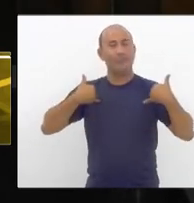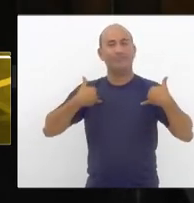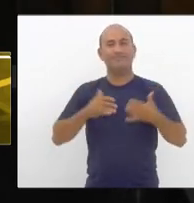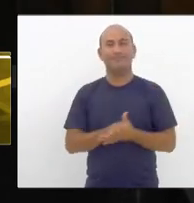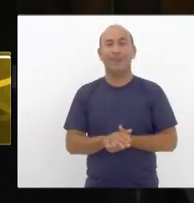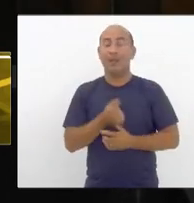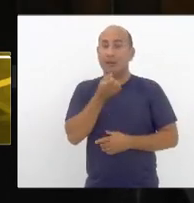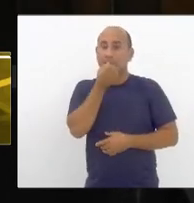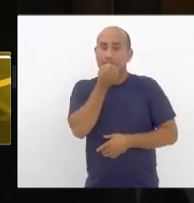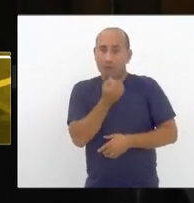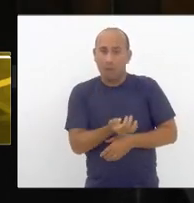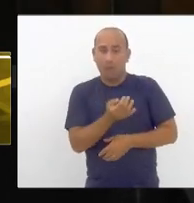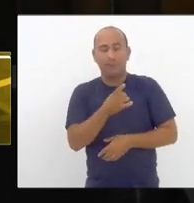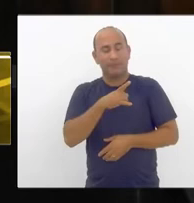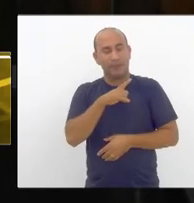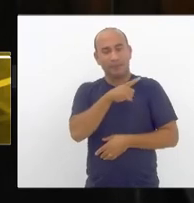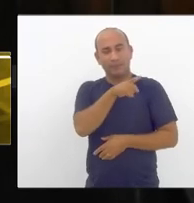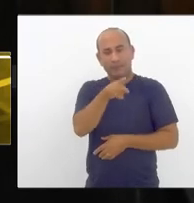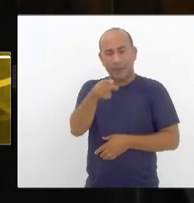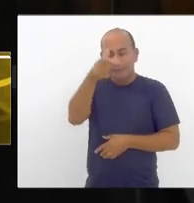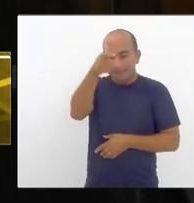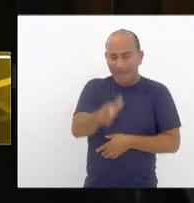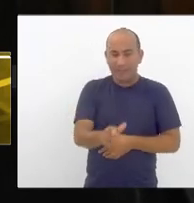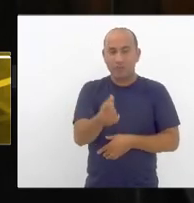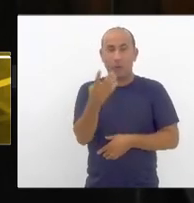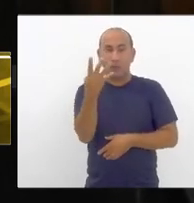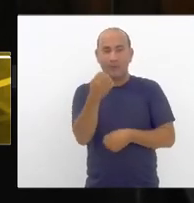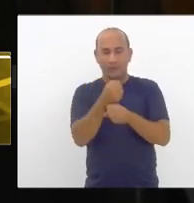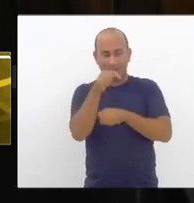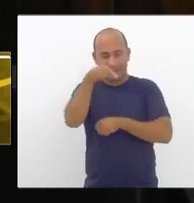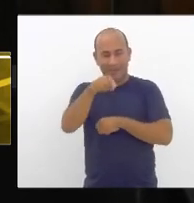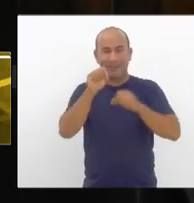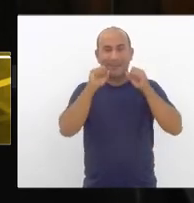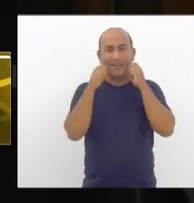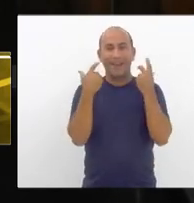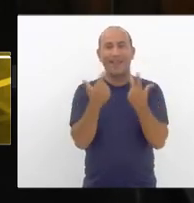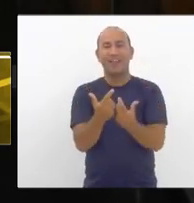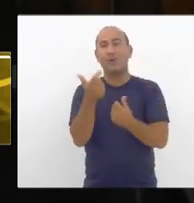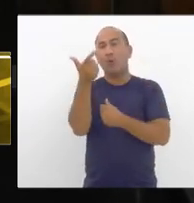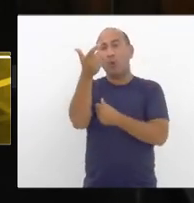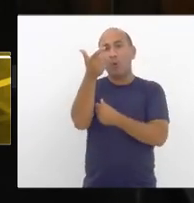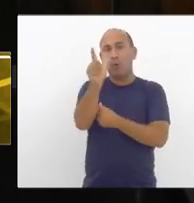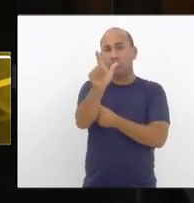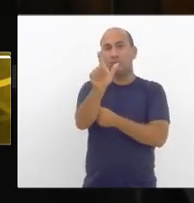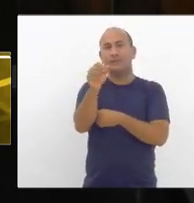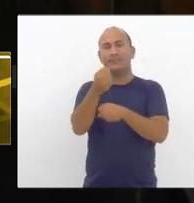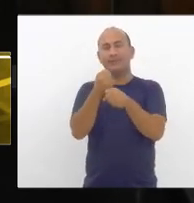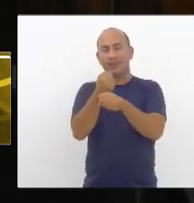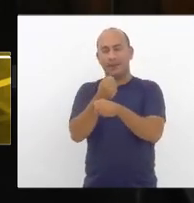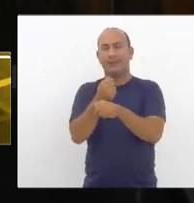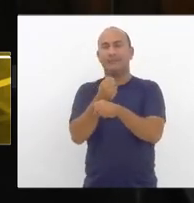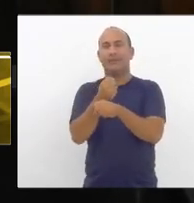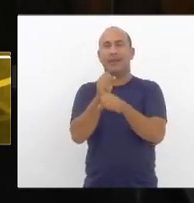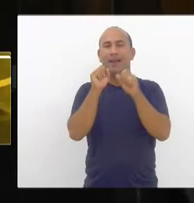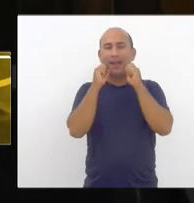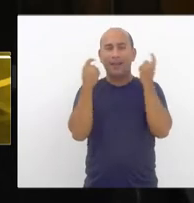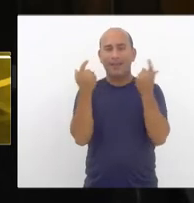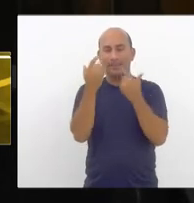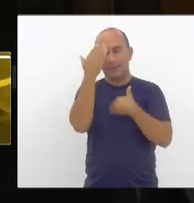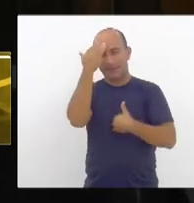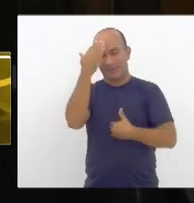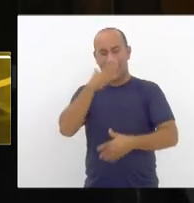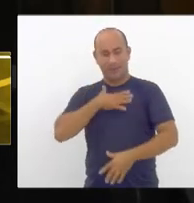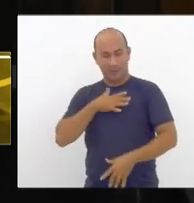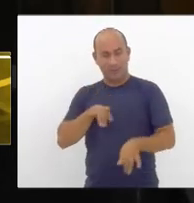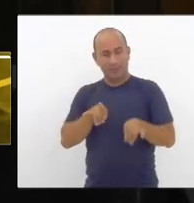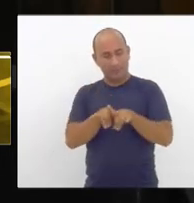que teremos você por mais quatro anos aqui na alerj E que venham outros anos alerj o estado do Rio de Janeiro te agradecem muito e eu